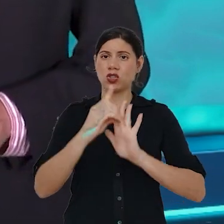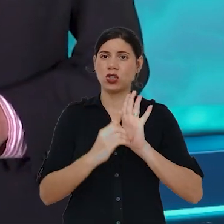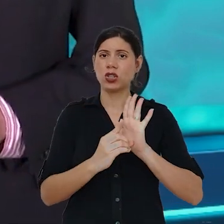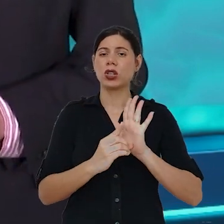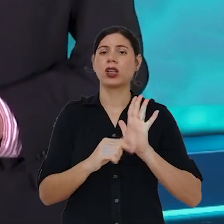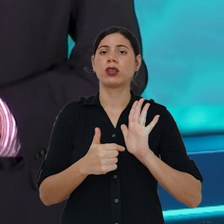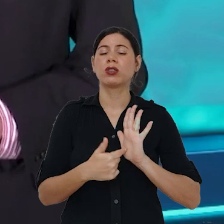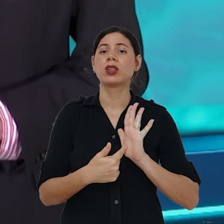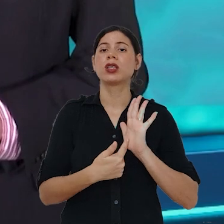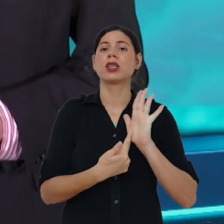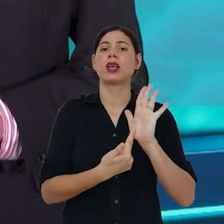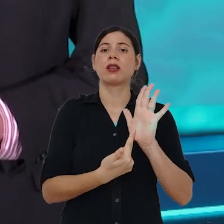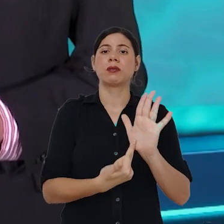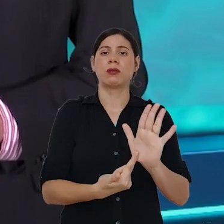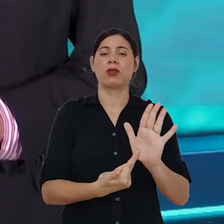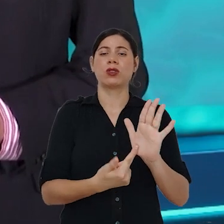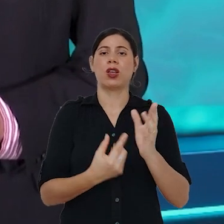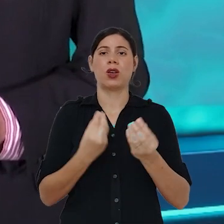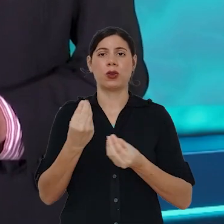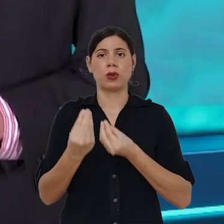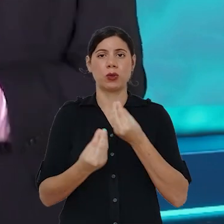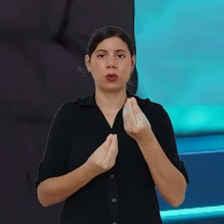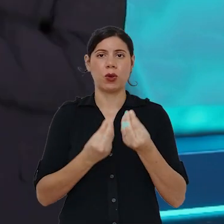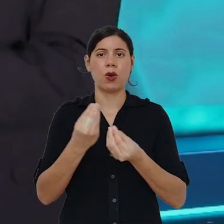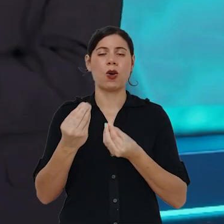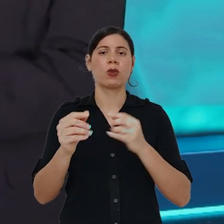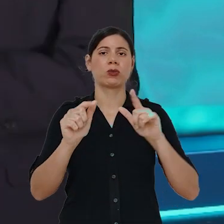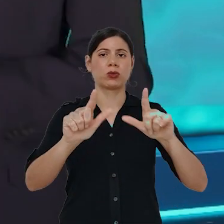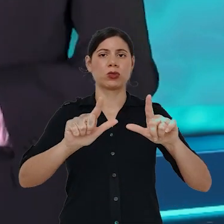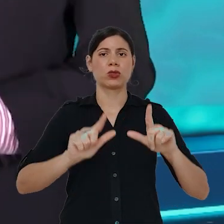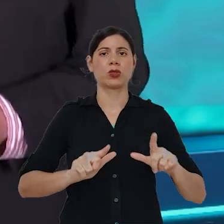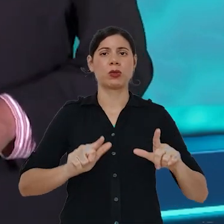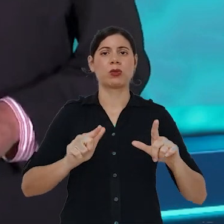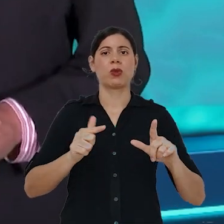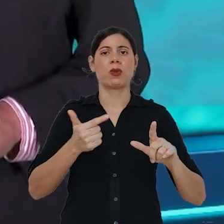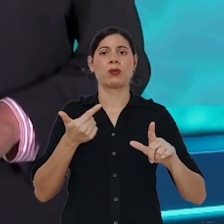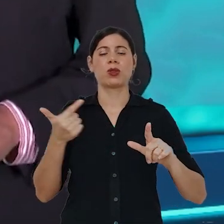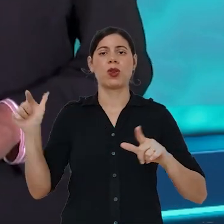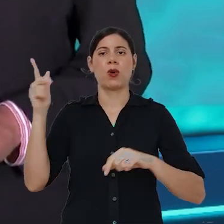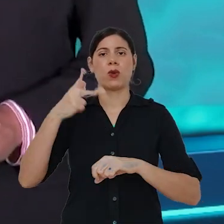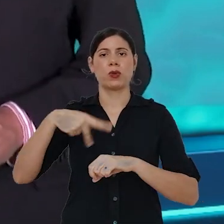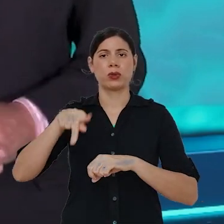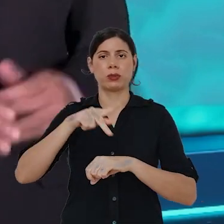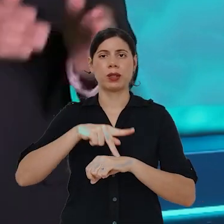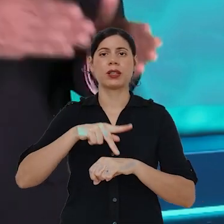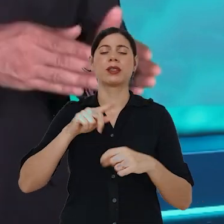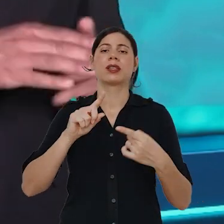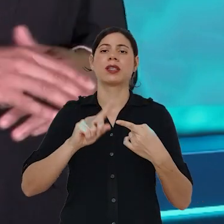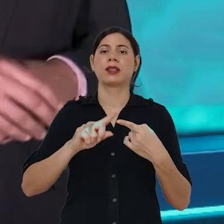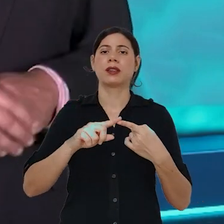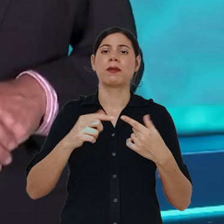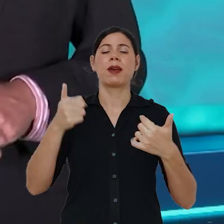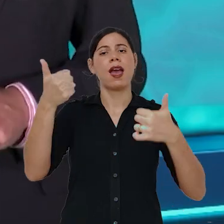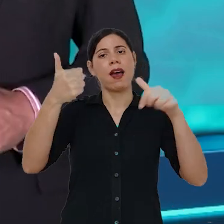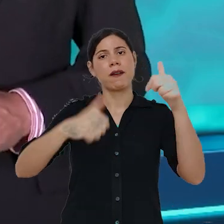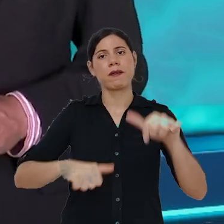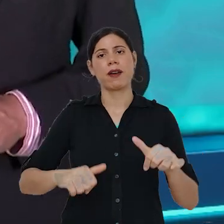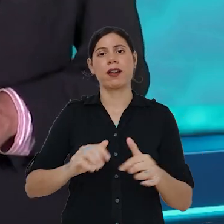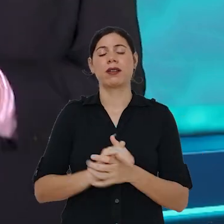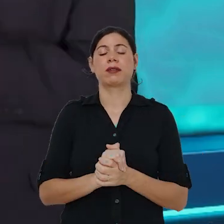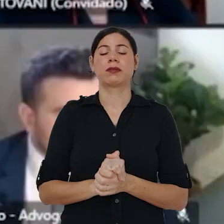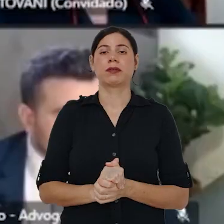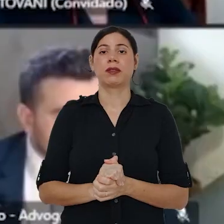meios para a revalidação de diplomas estrangeiros, assim como os critérios de avaliação. E foi com base